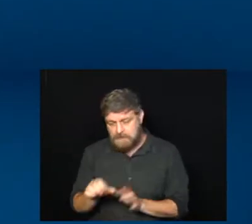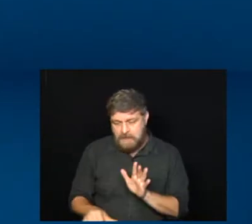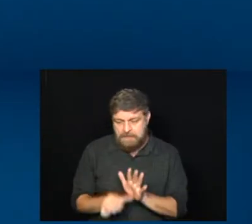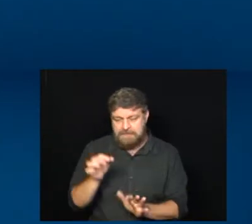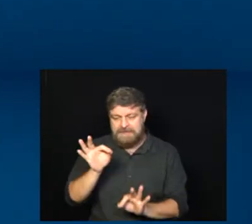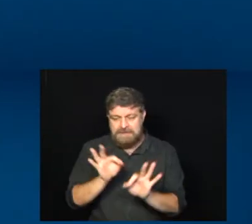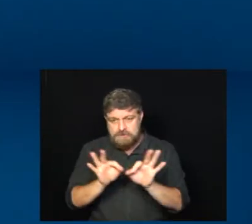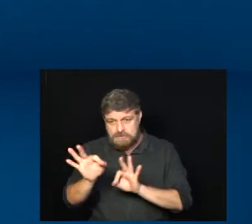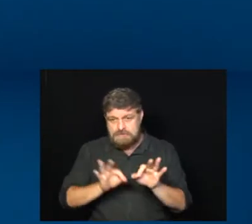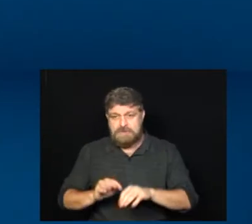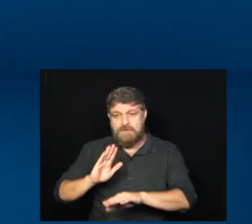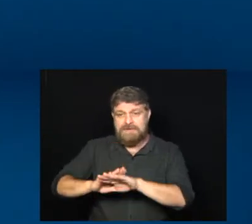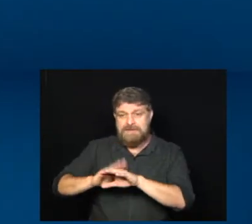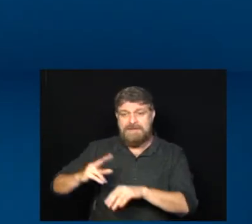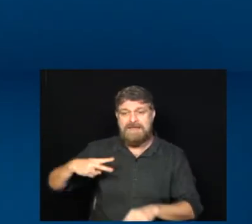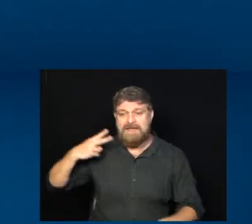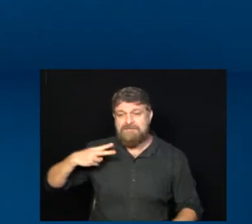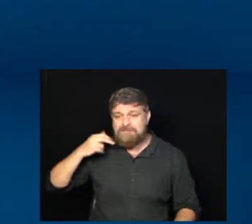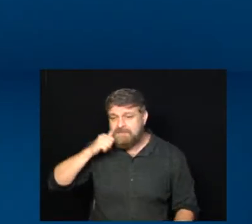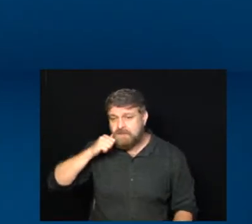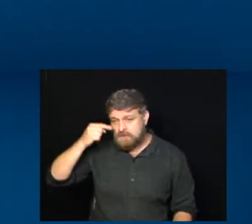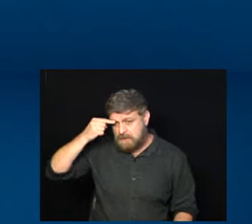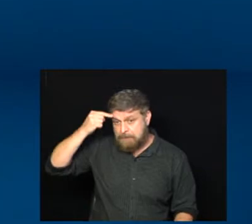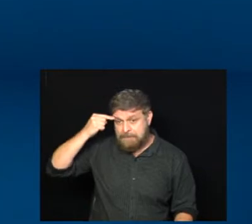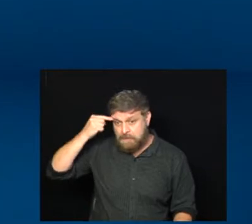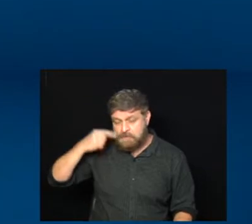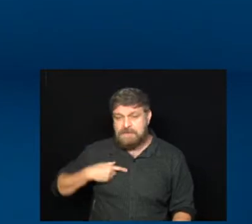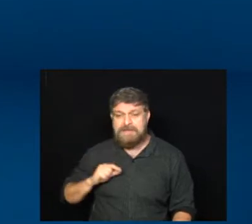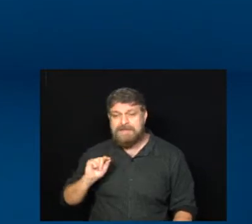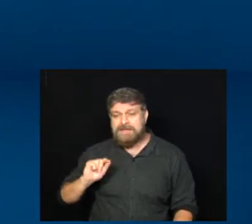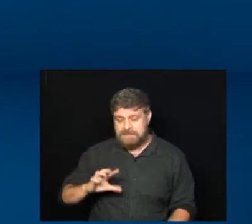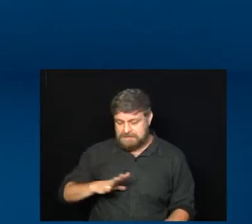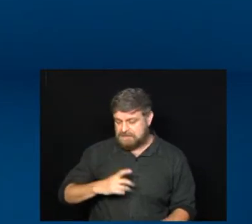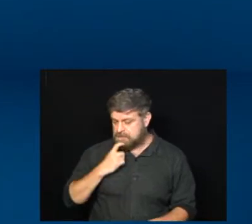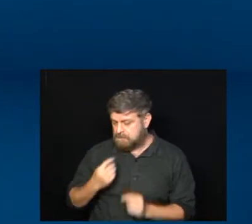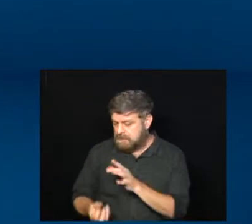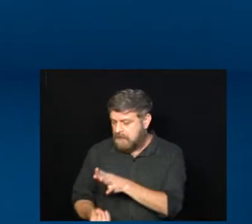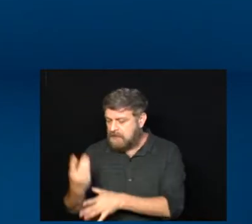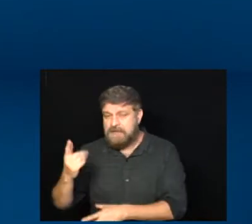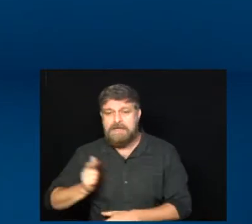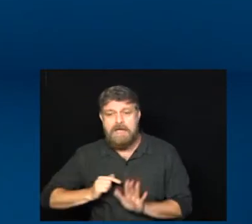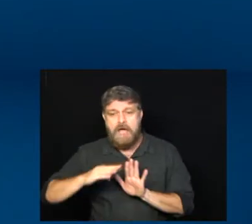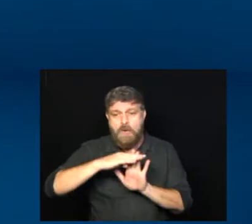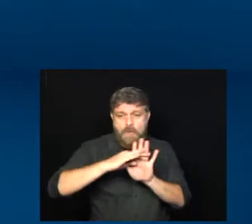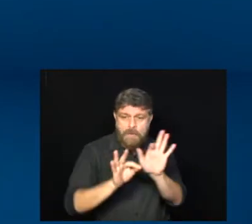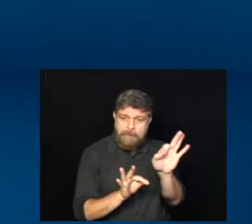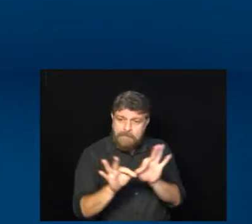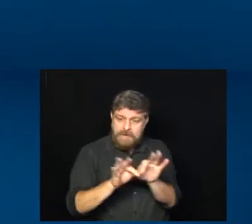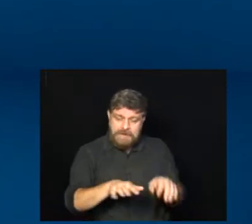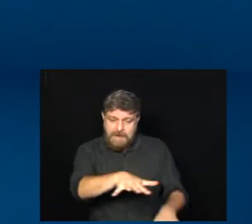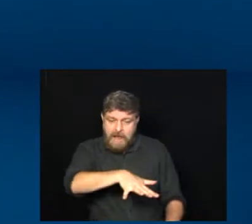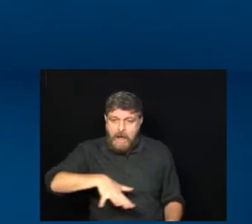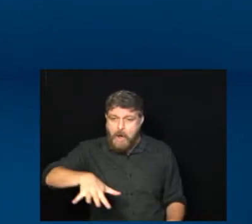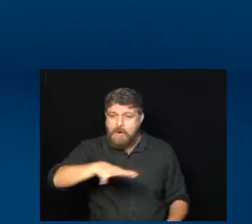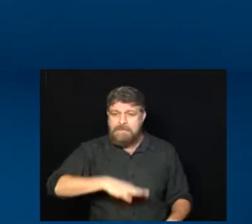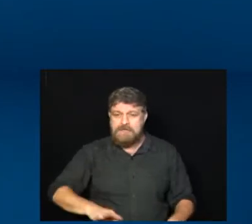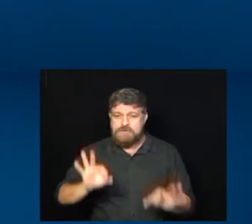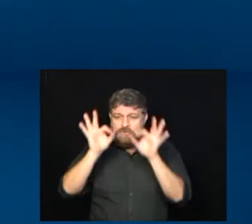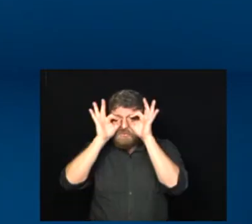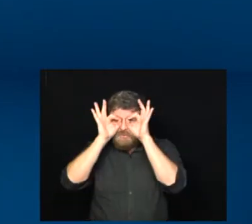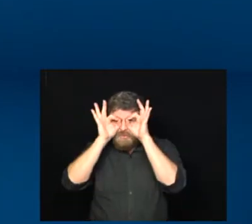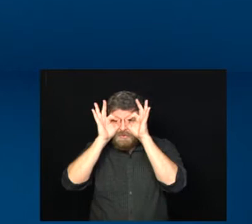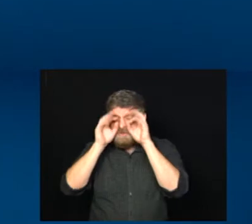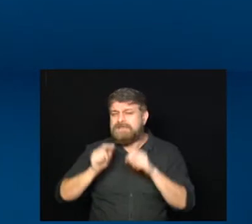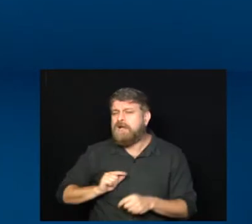projeto também de autoria da vereadora Paola Miguel, que institui em Campinas o programa Espaço Coruja, constituído